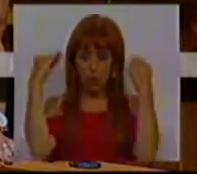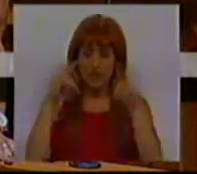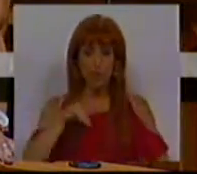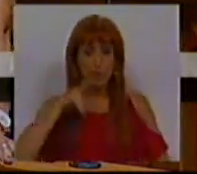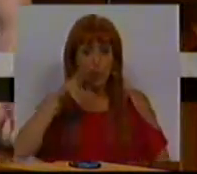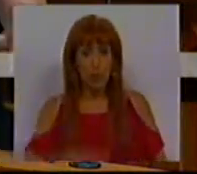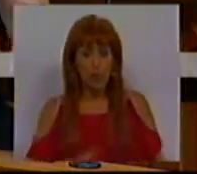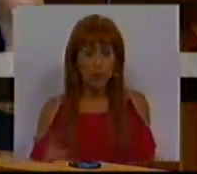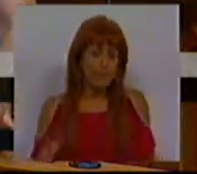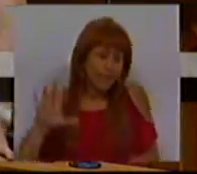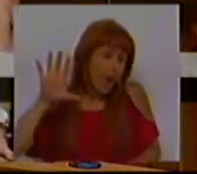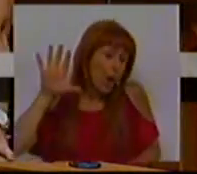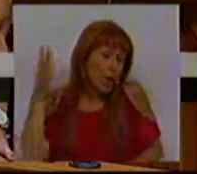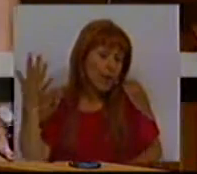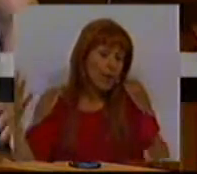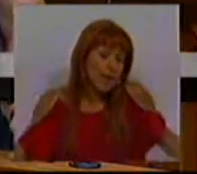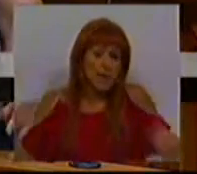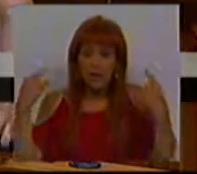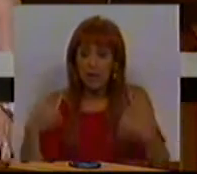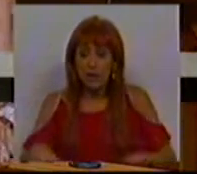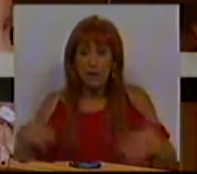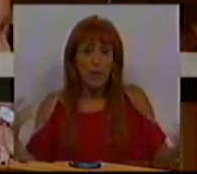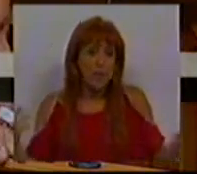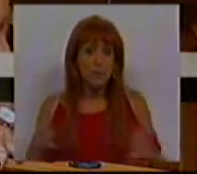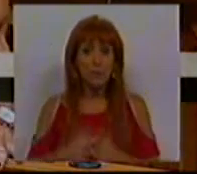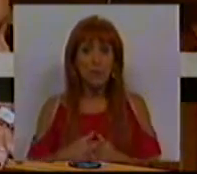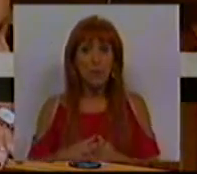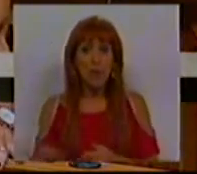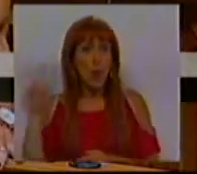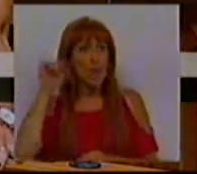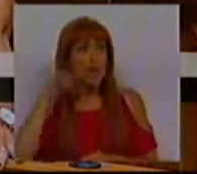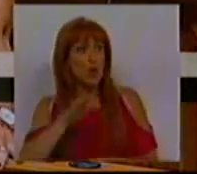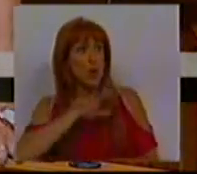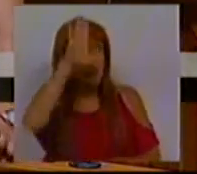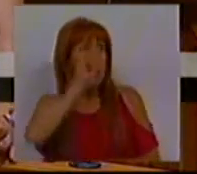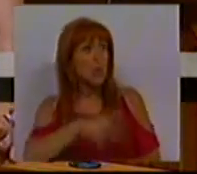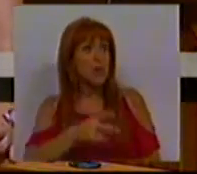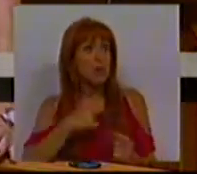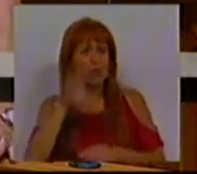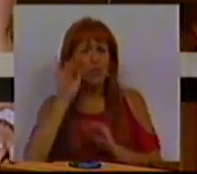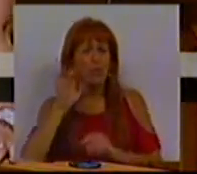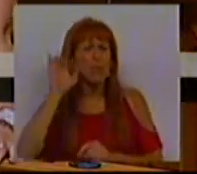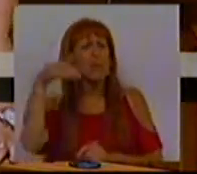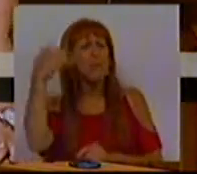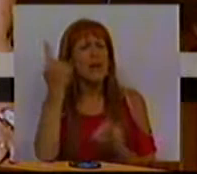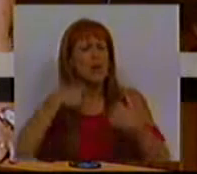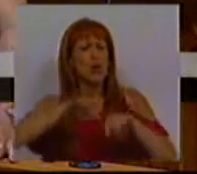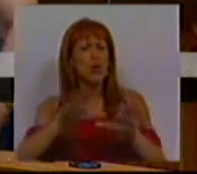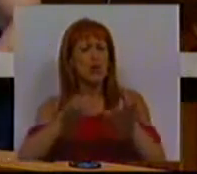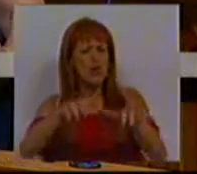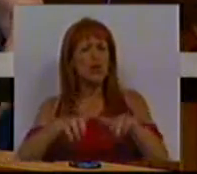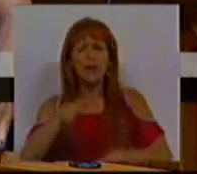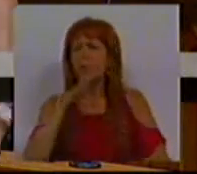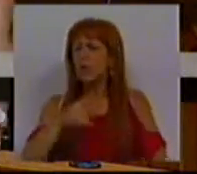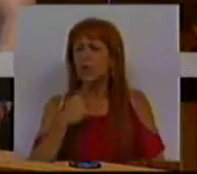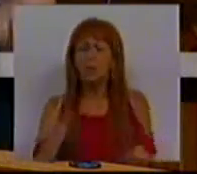em Portugal. Acontece que tivemos que ouvir aqui o Sr. Ministro Nuno Crato, logo numa das primeiras audições parlamentares,